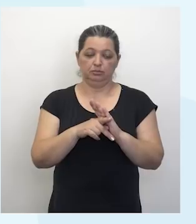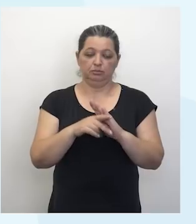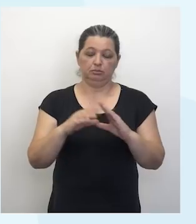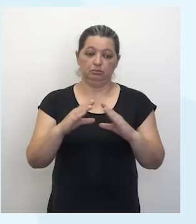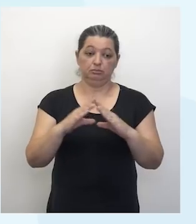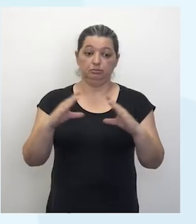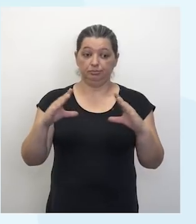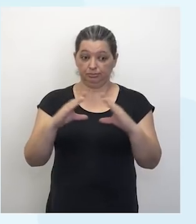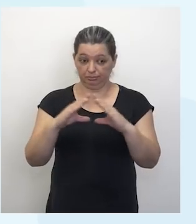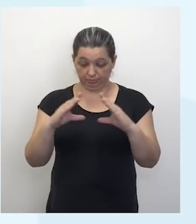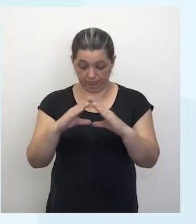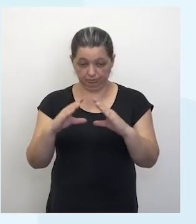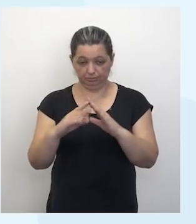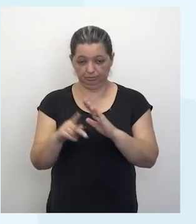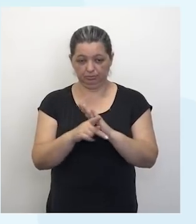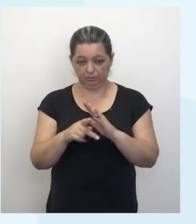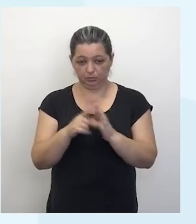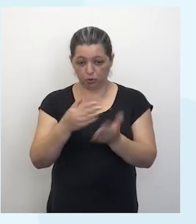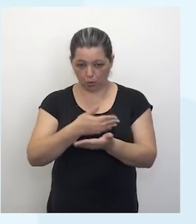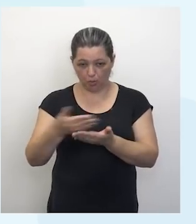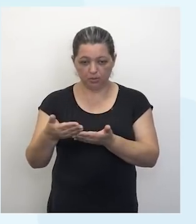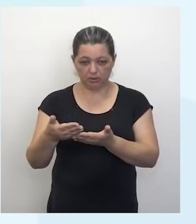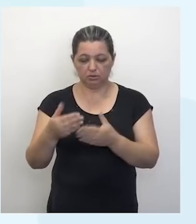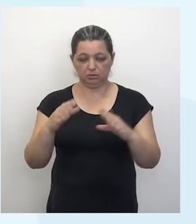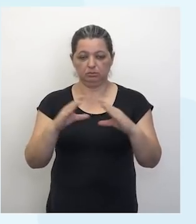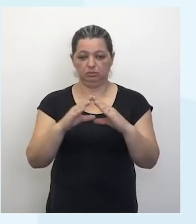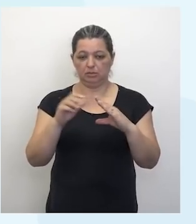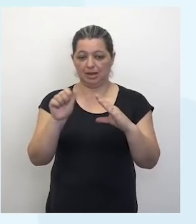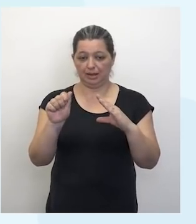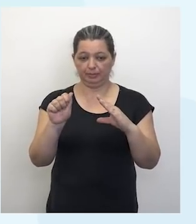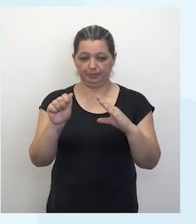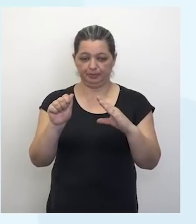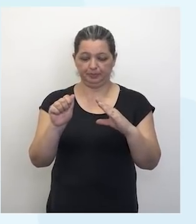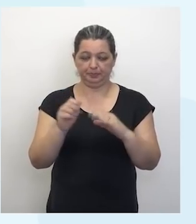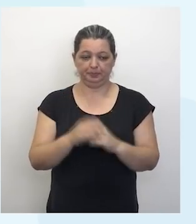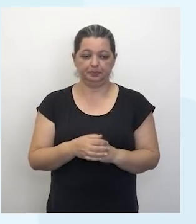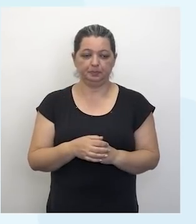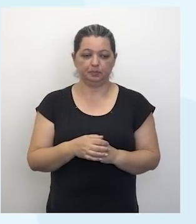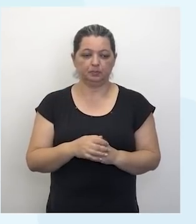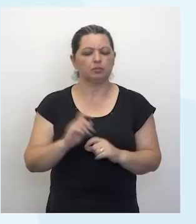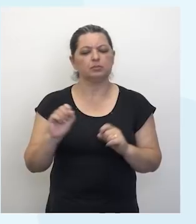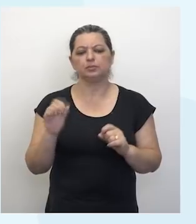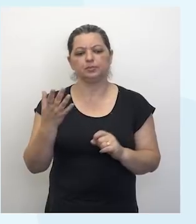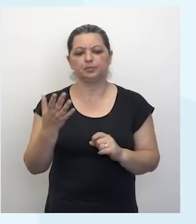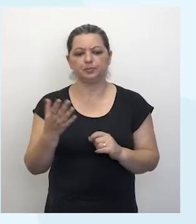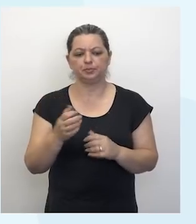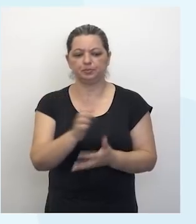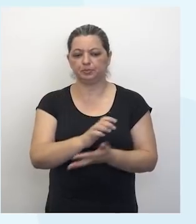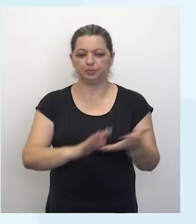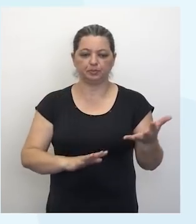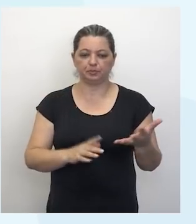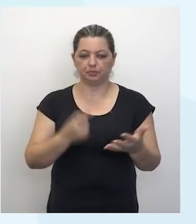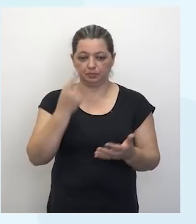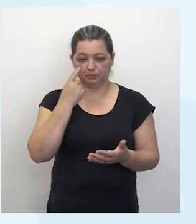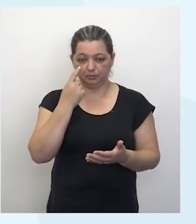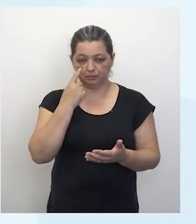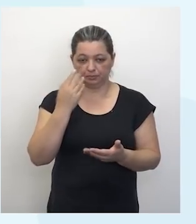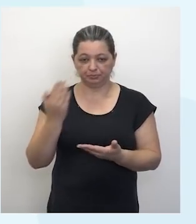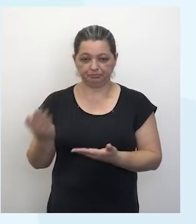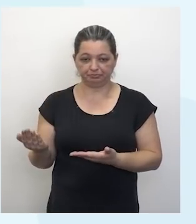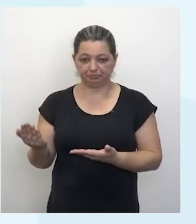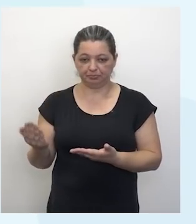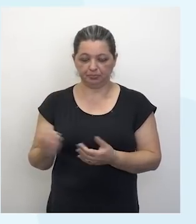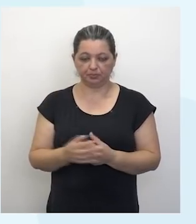proporcionais aí ao triângulo inicial, que é este A, tá certo? Então, o que está acontecendo nesse exercício? Ó, nós estamos